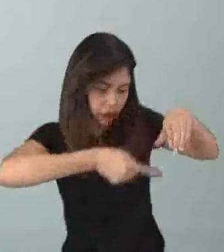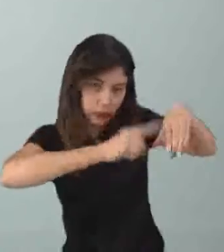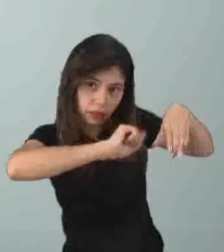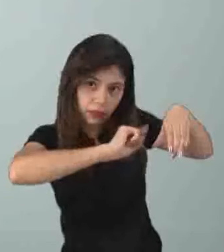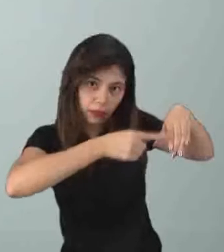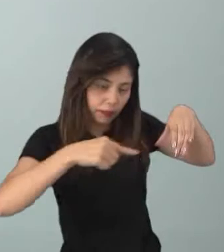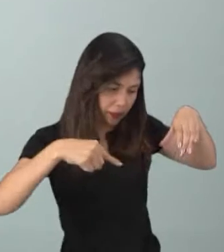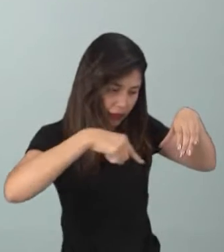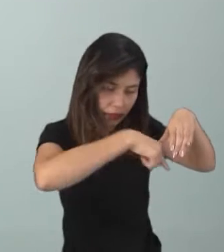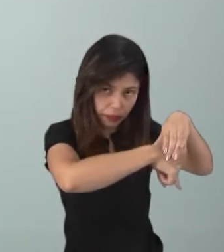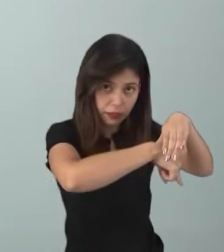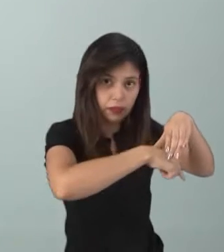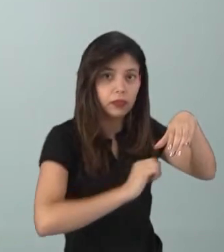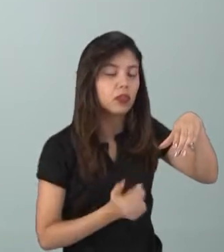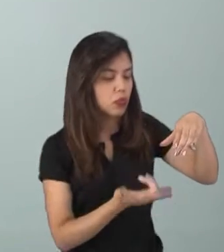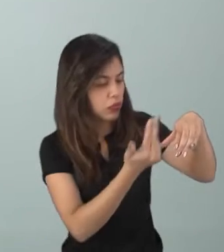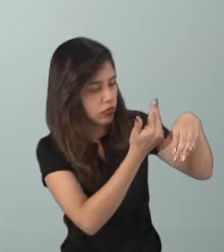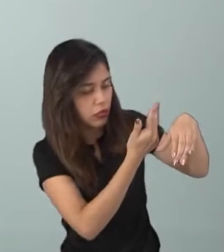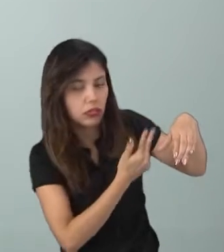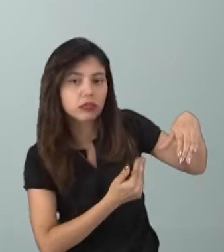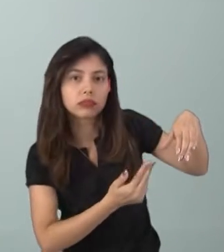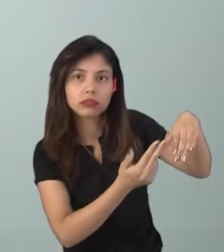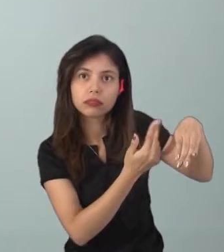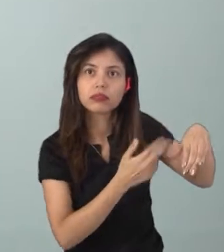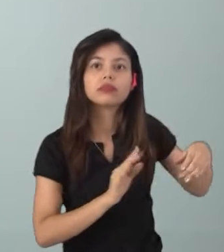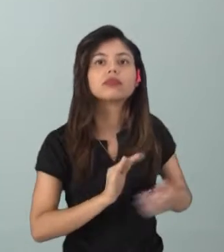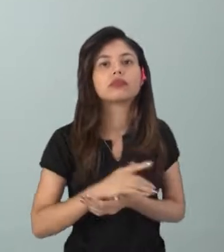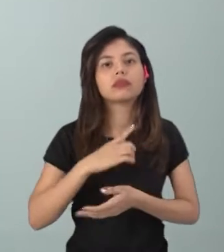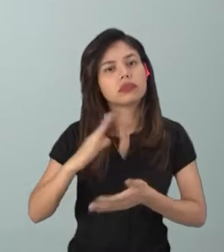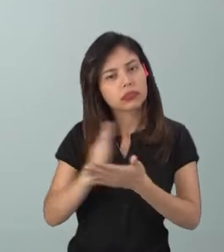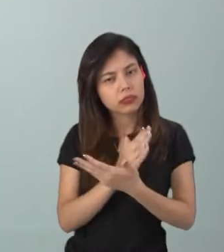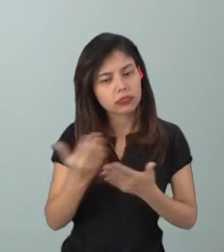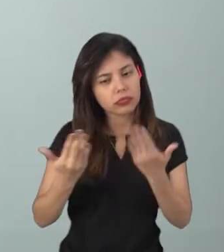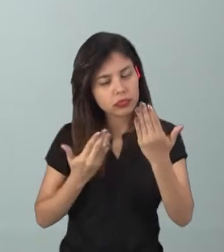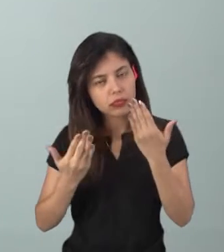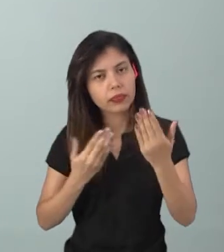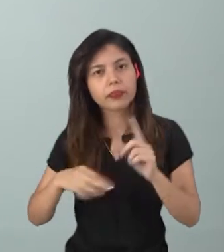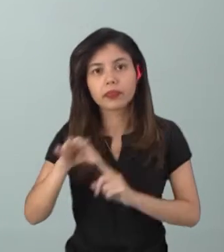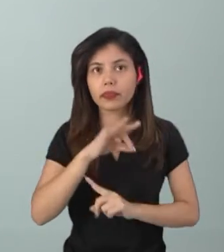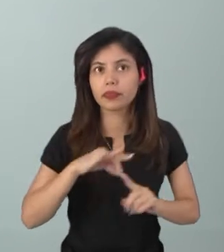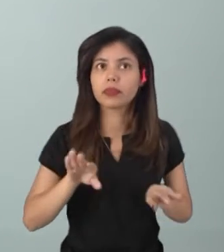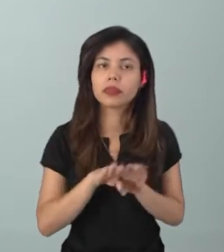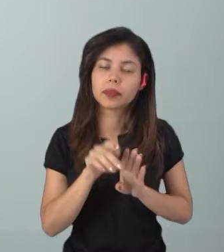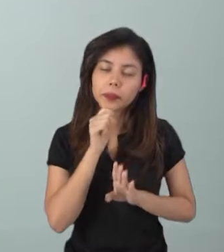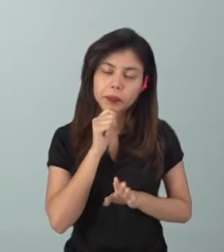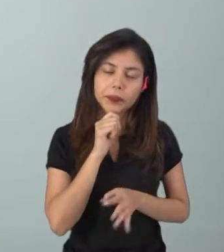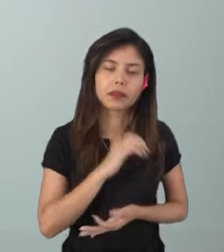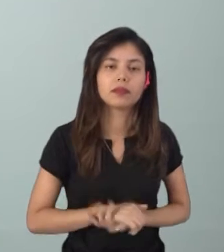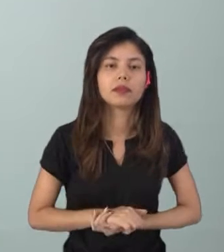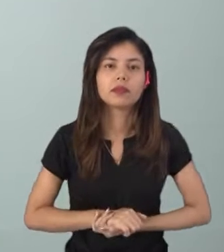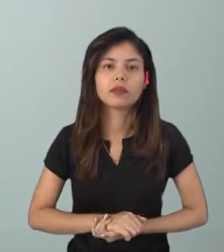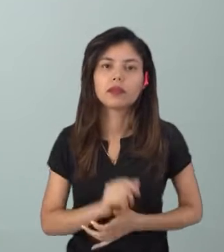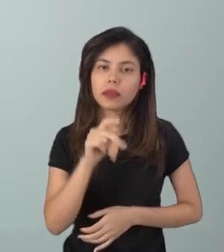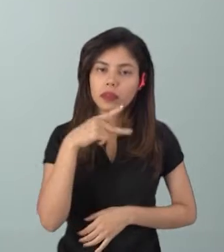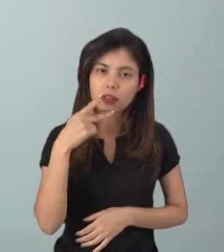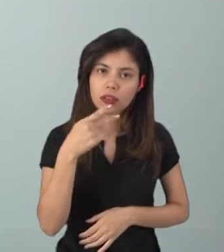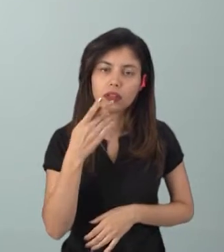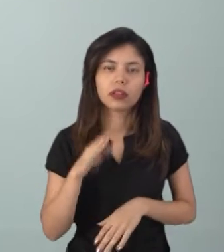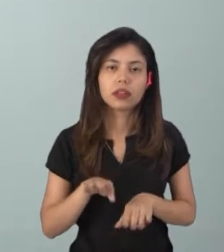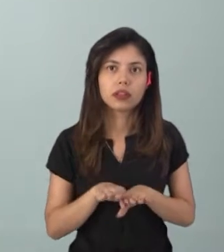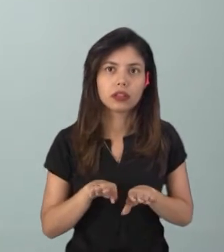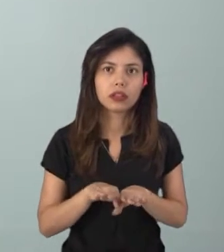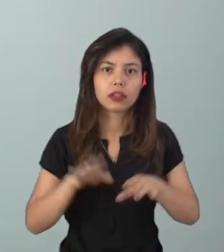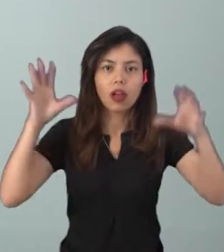suas manifestações culturais e, de certa forma, tinha alguma relação com o espiritual, porque também eles falavam